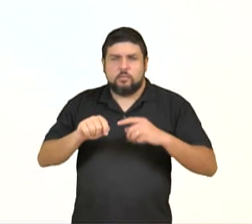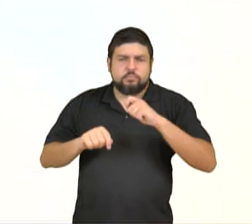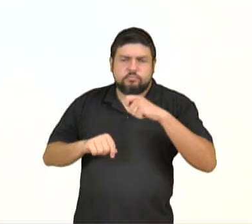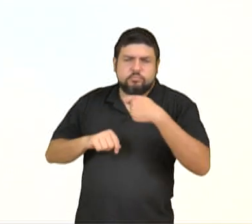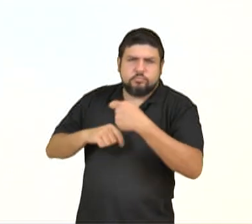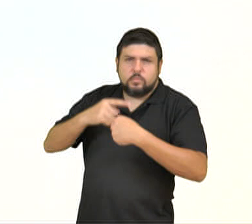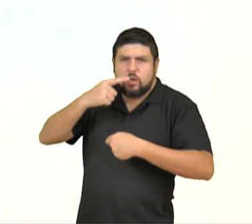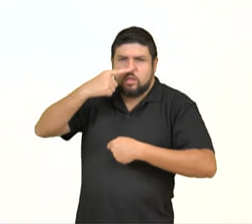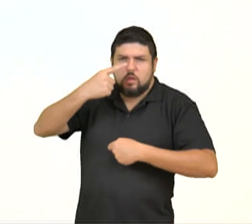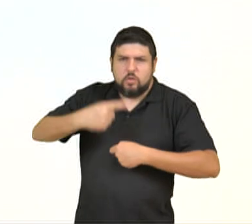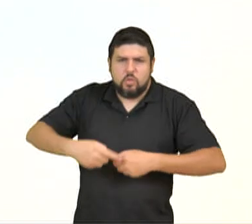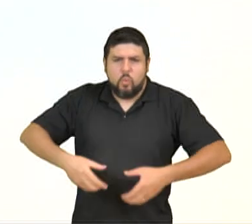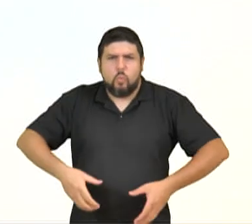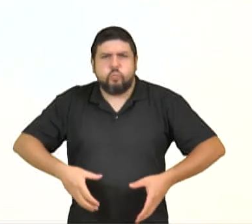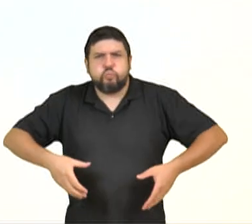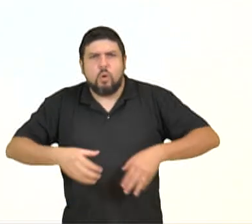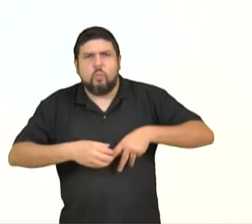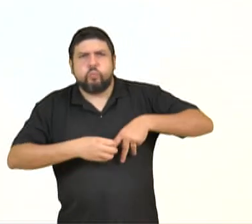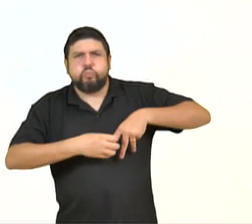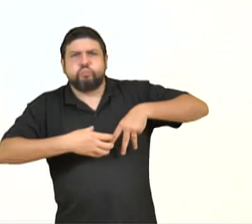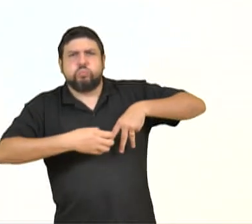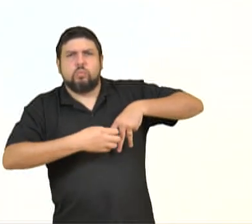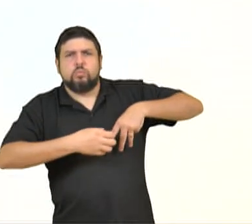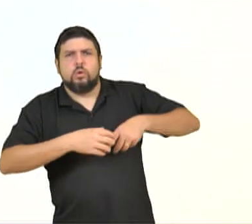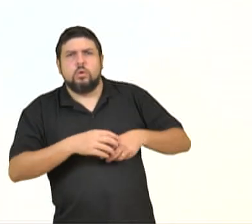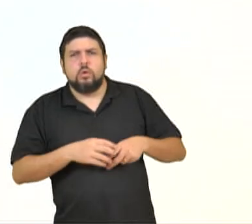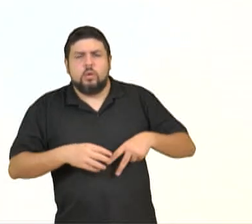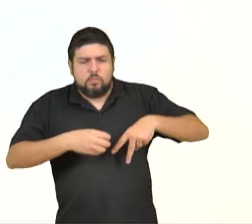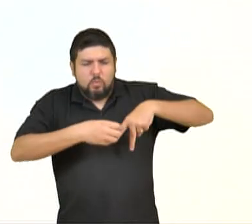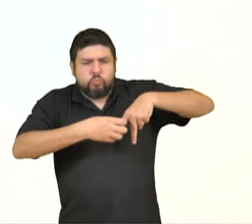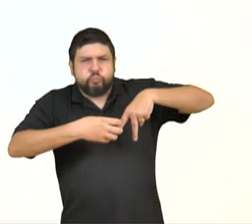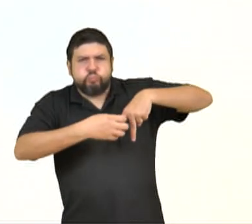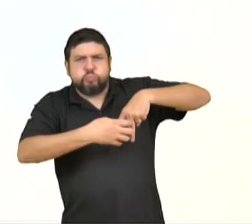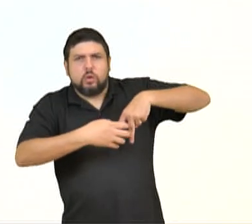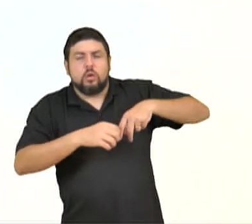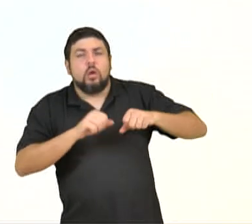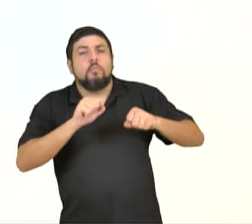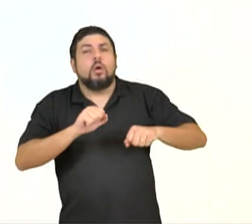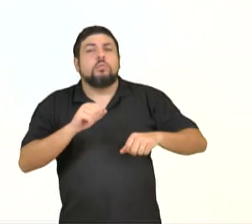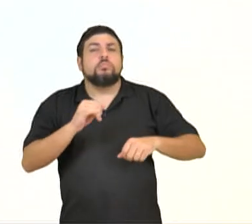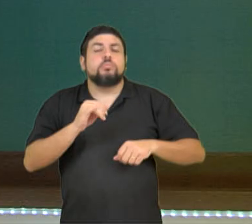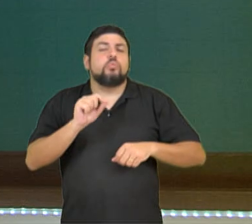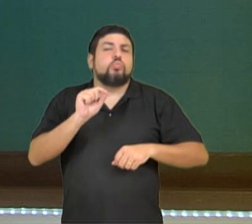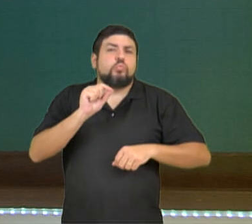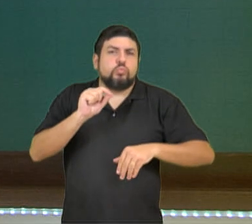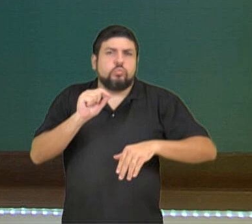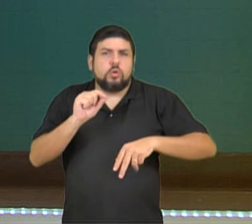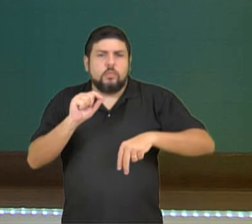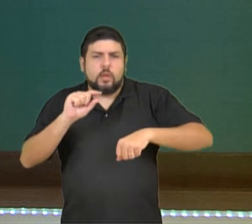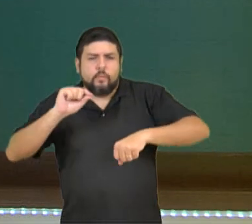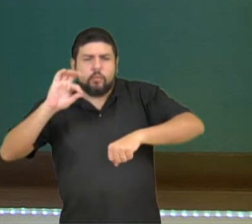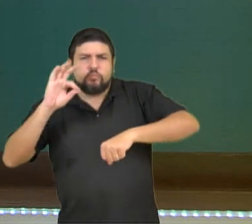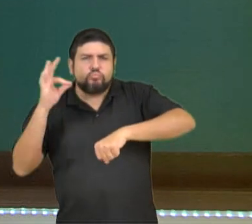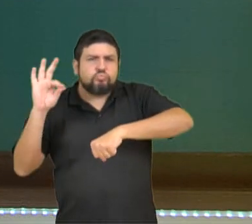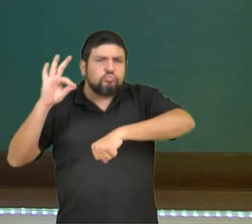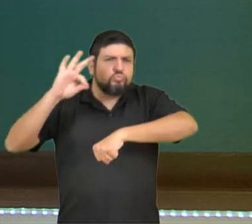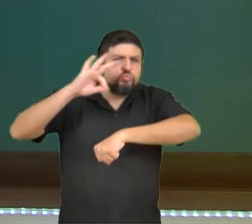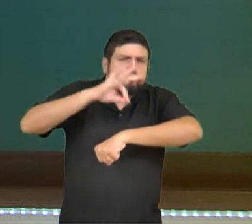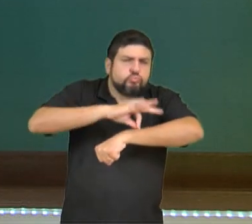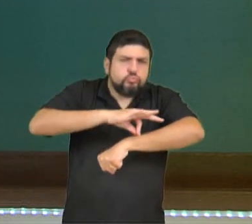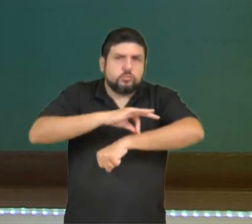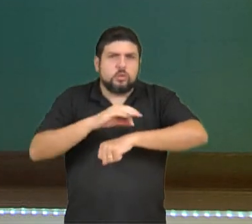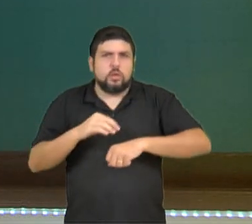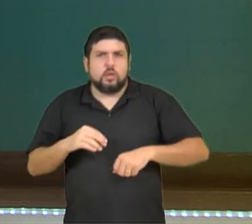Essa doença é provocada, então, pela picada de um inseto que não é um inseto causador.